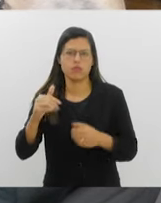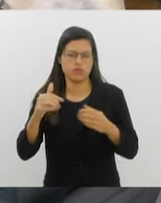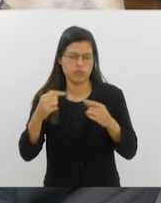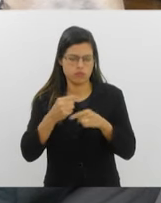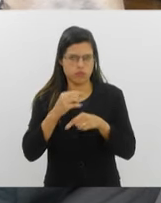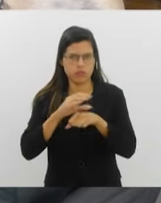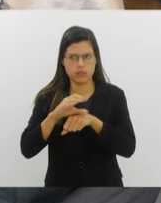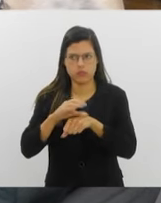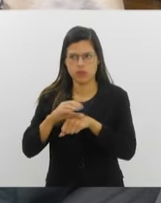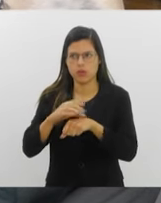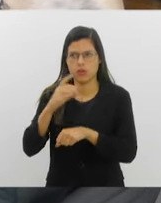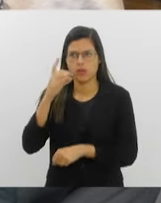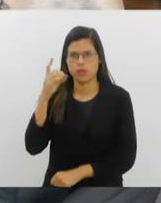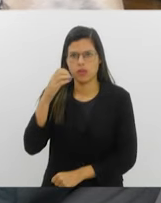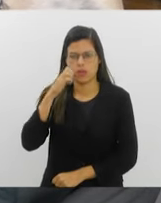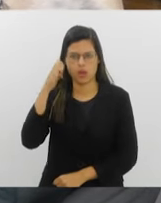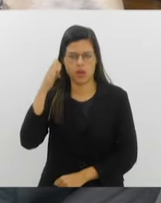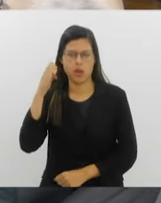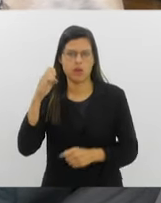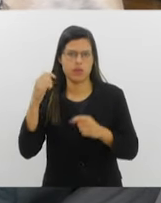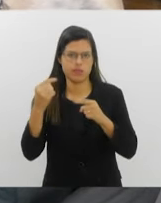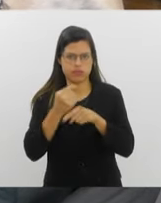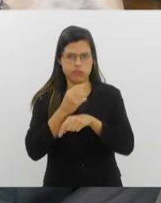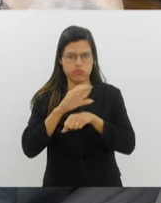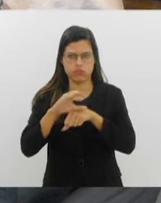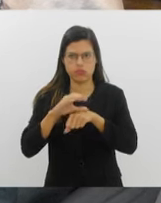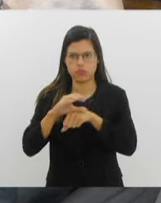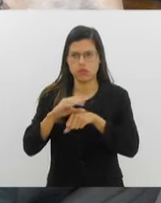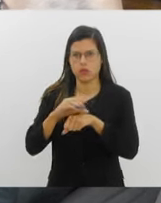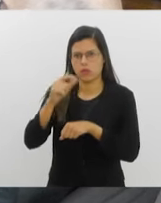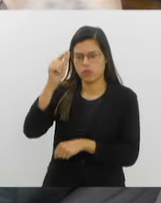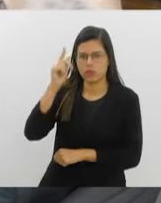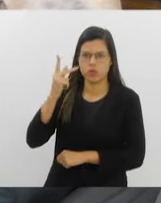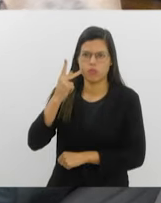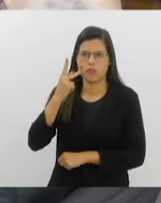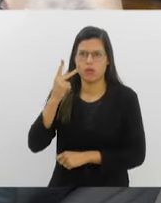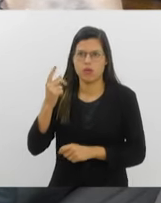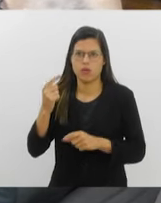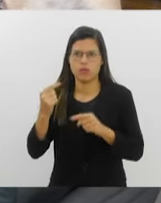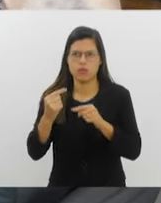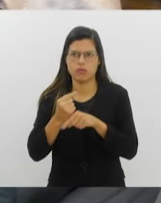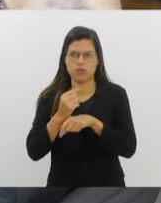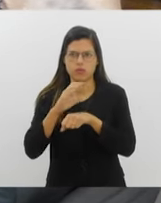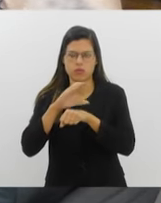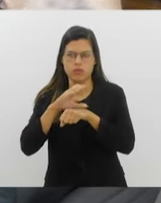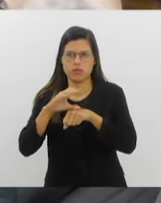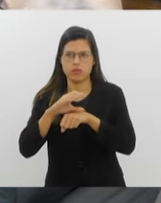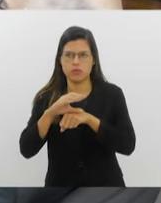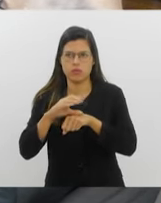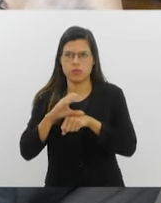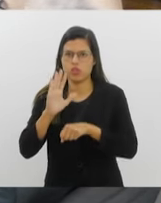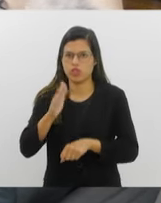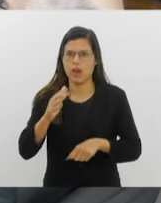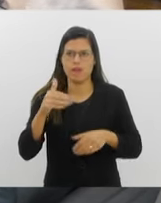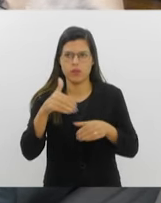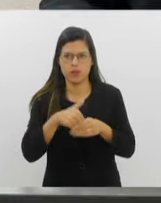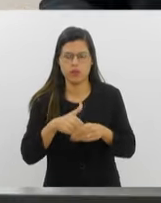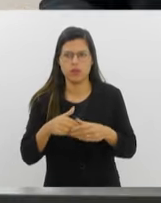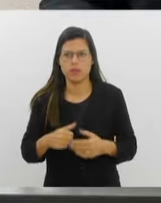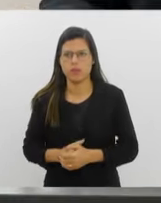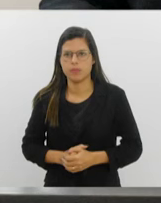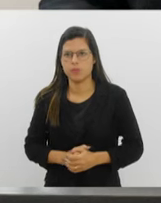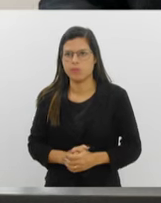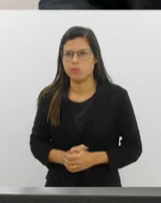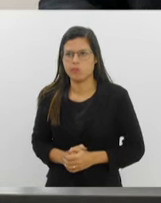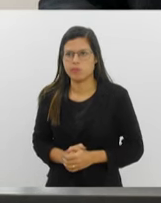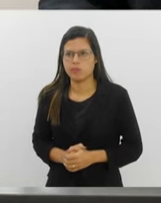Élica Takimoto. Pela inconstitucionalidade. Deputado Luiz Paulo. Eu já votei, senhor presidente. Verdade, pela